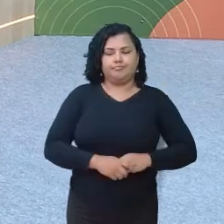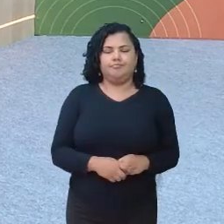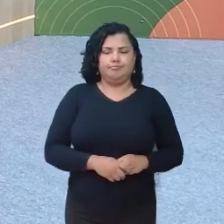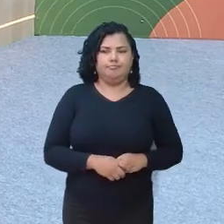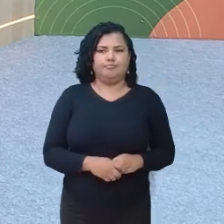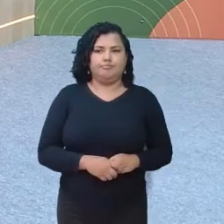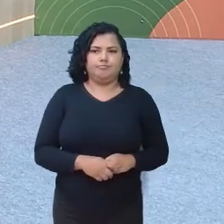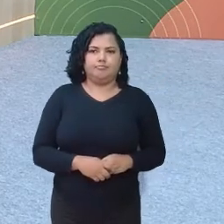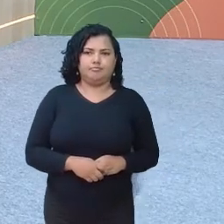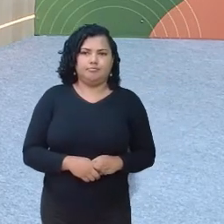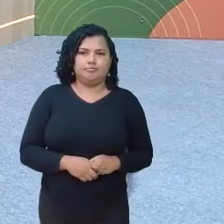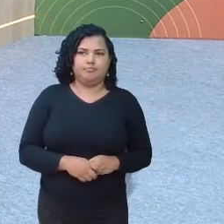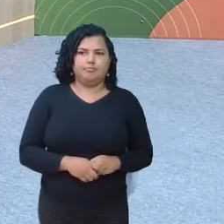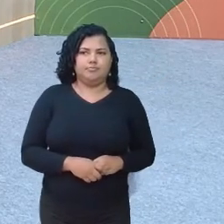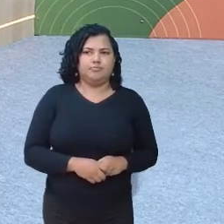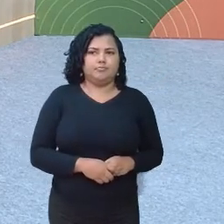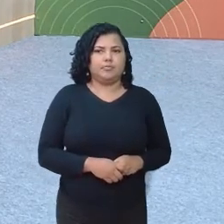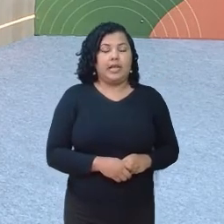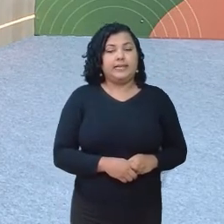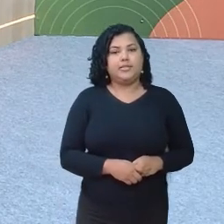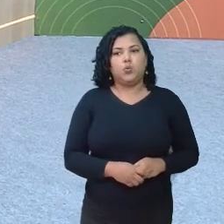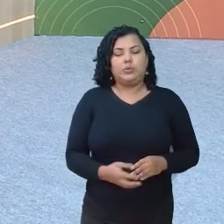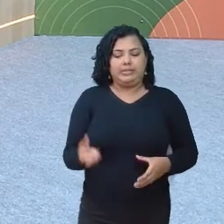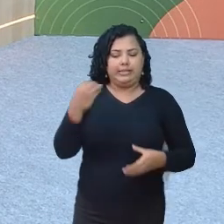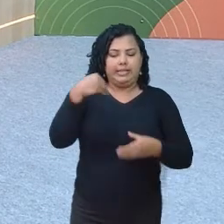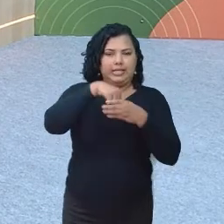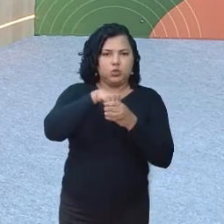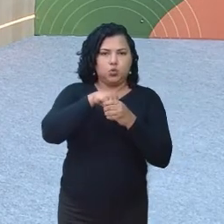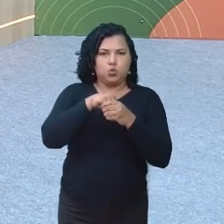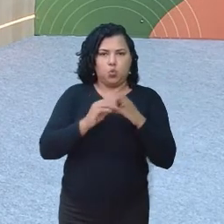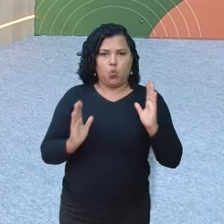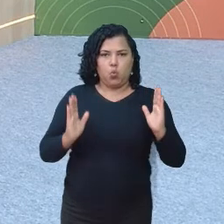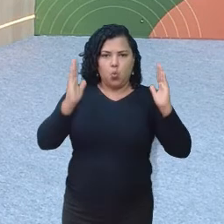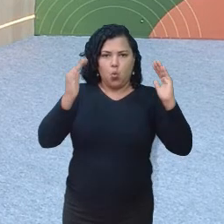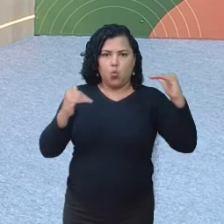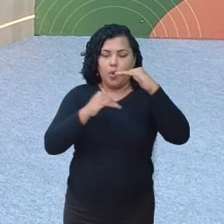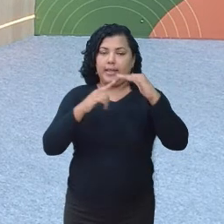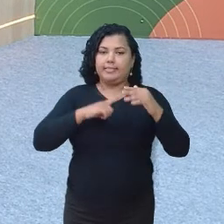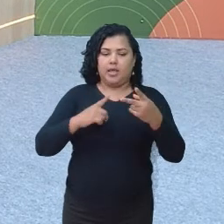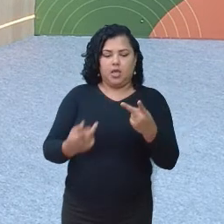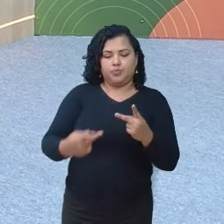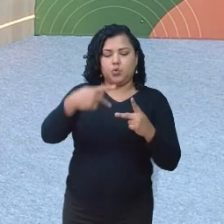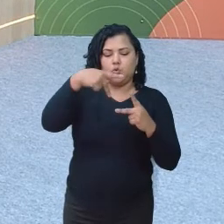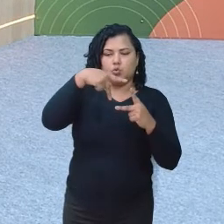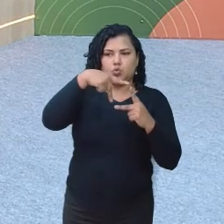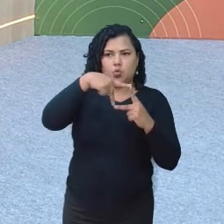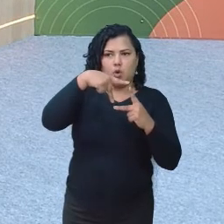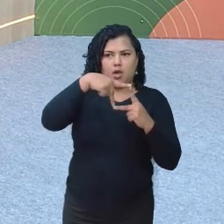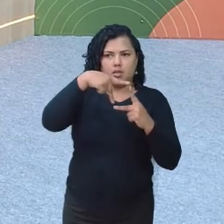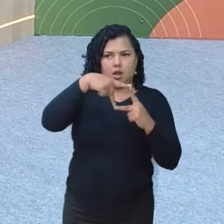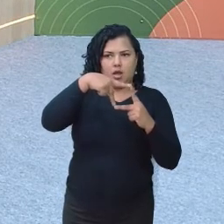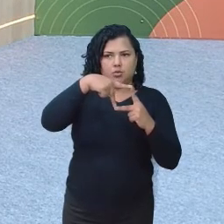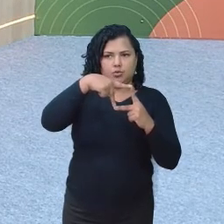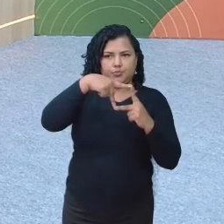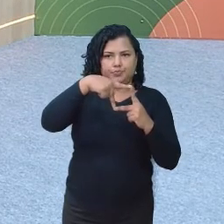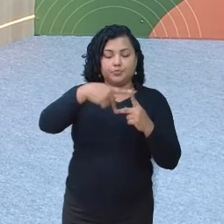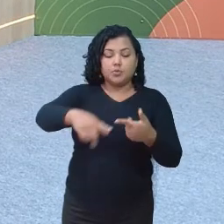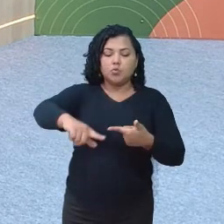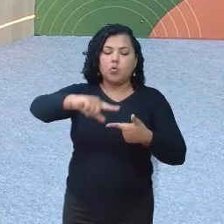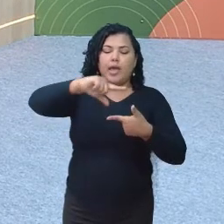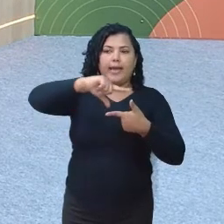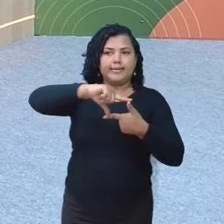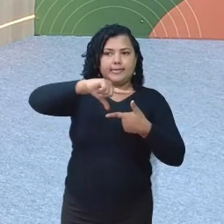paralelos. Então perceba o seguinte, que dentro do paralelogramo nós teremos os quadrados, os retângulos e os losangos, tá